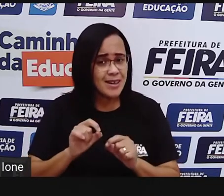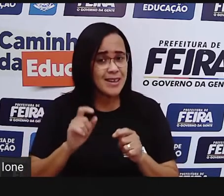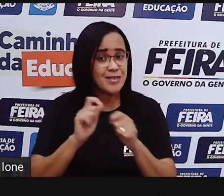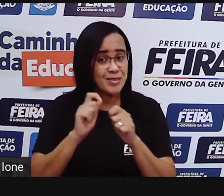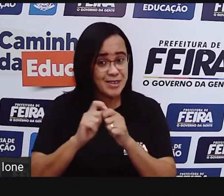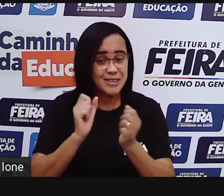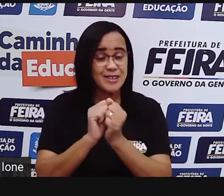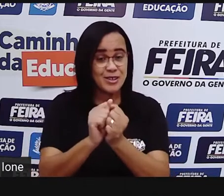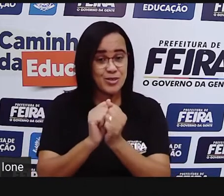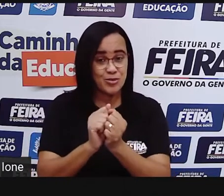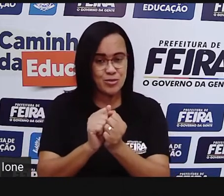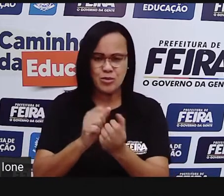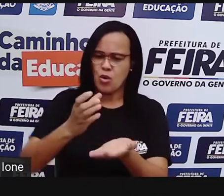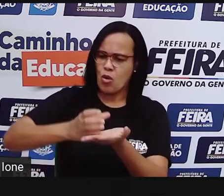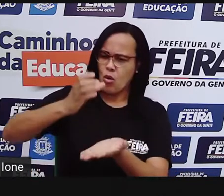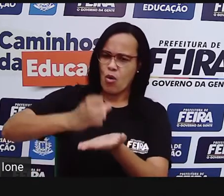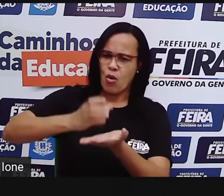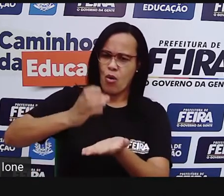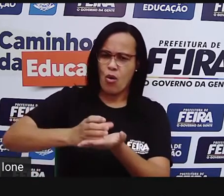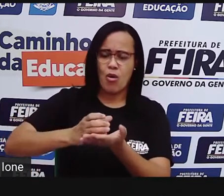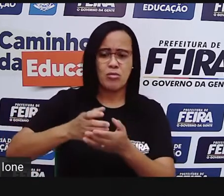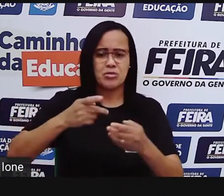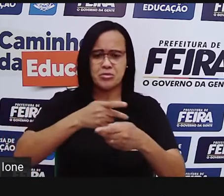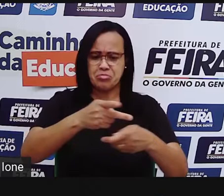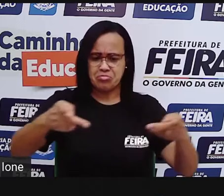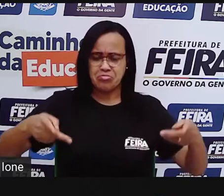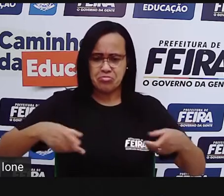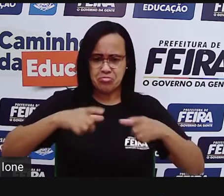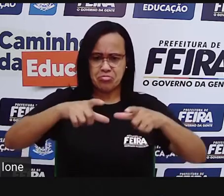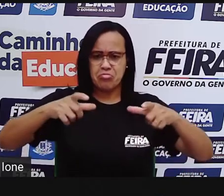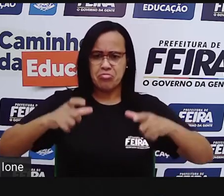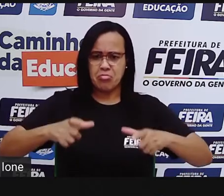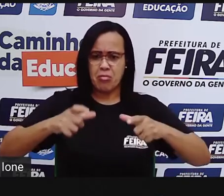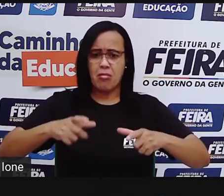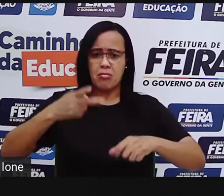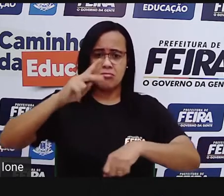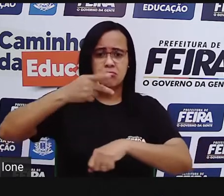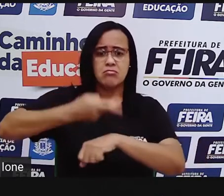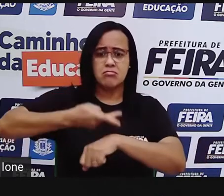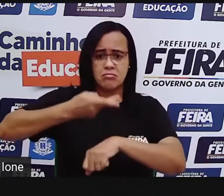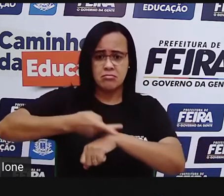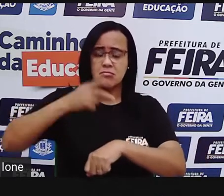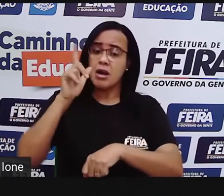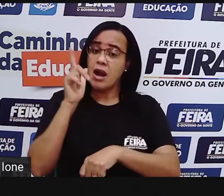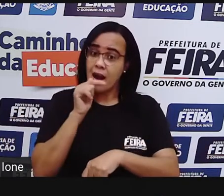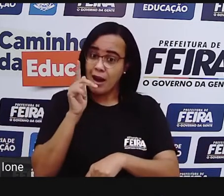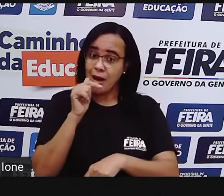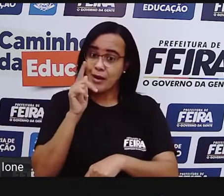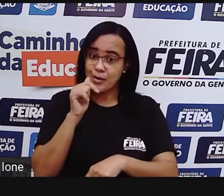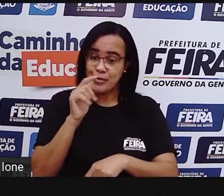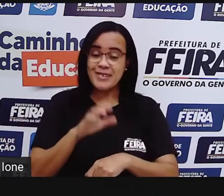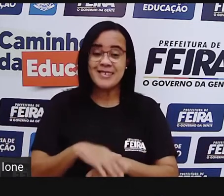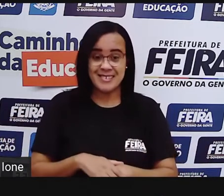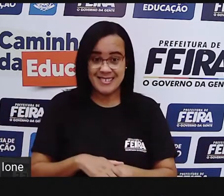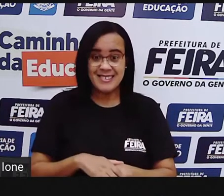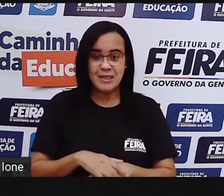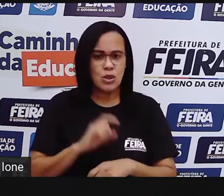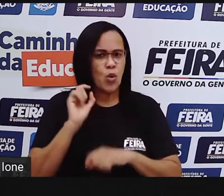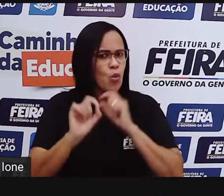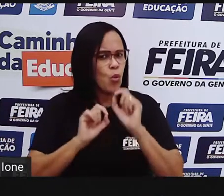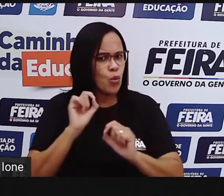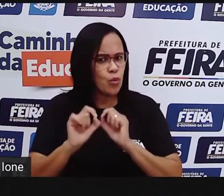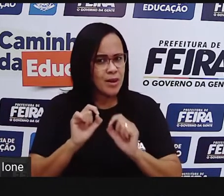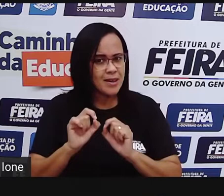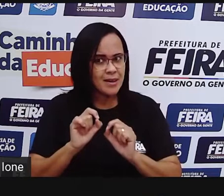tem copo, tem uma vasilha de vidro aqui, tem água. O que será?